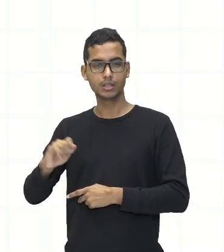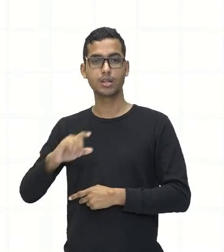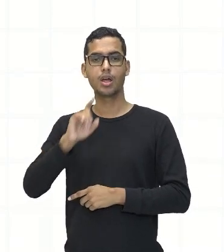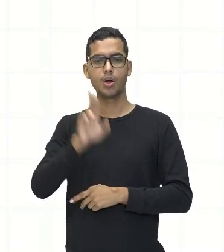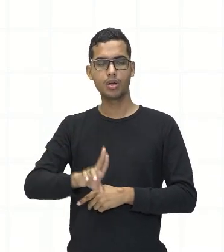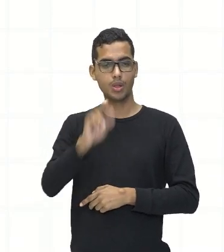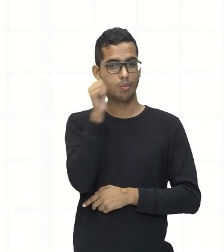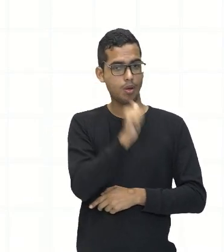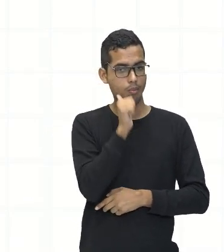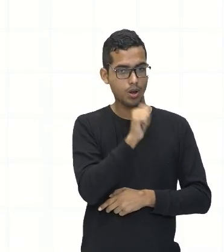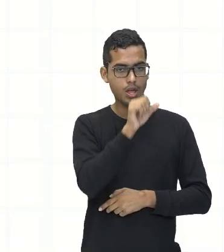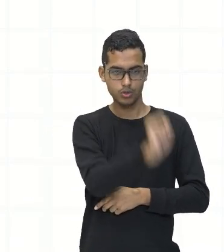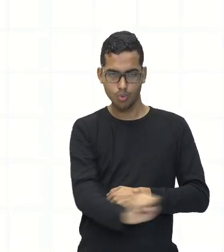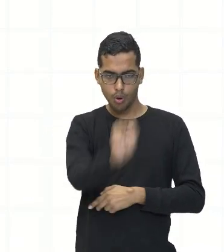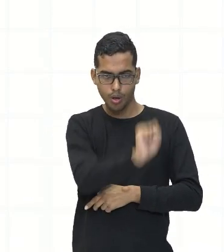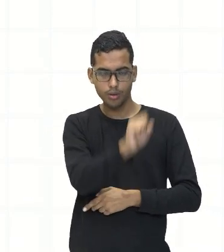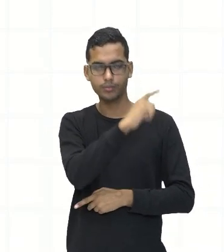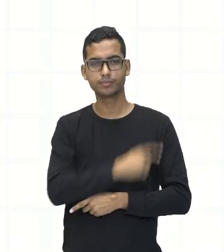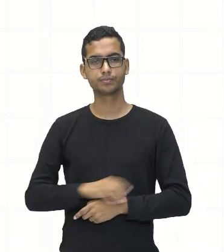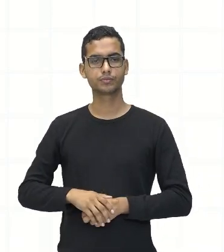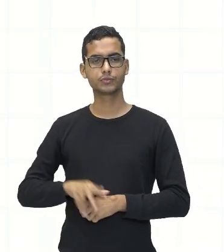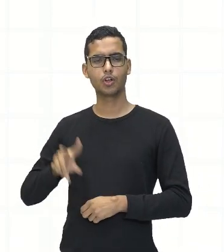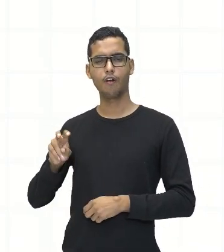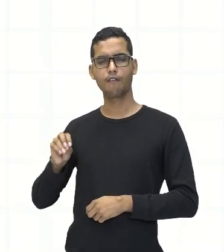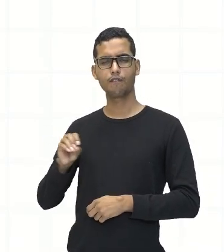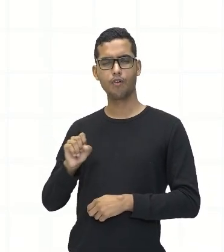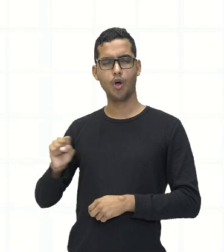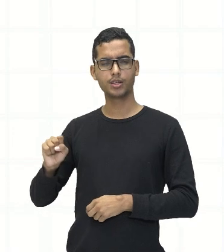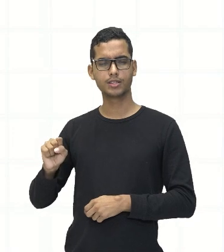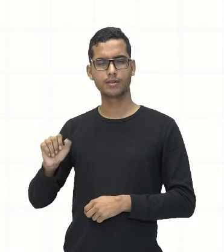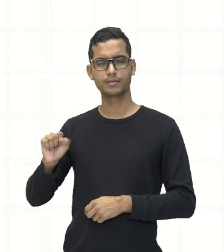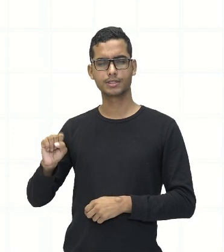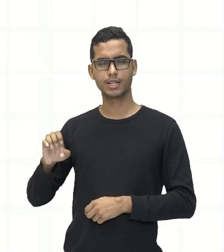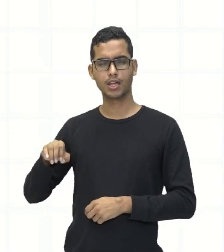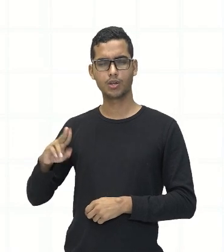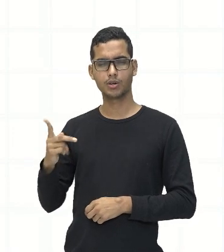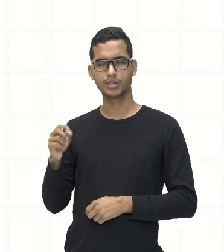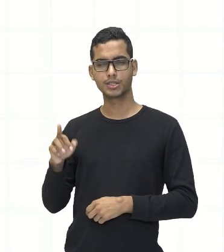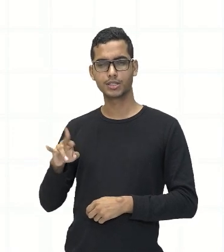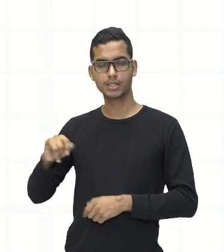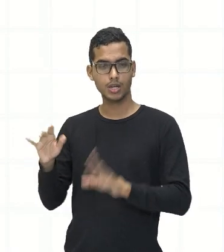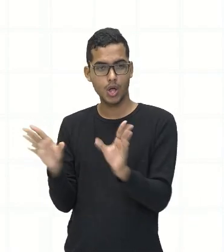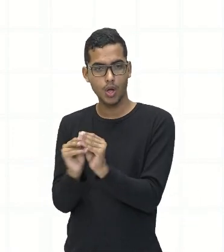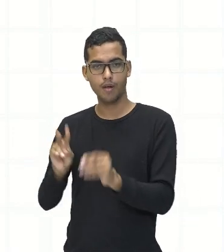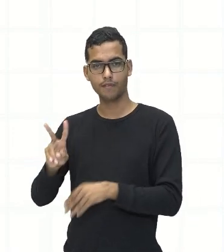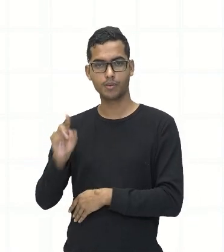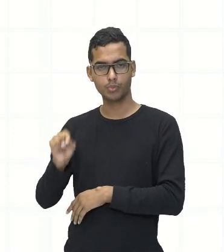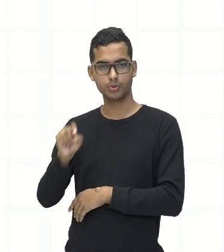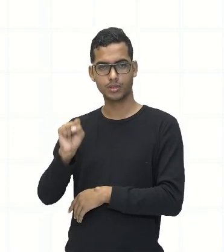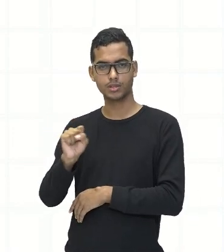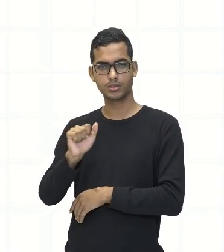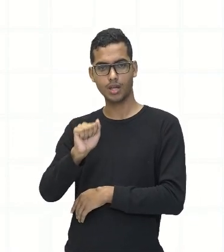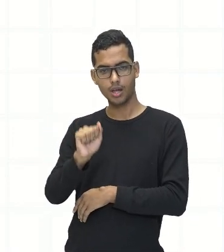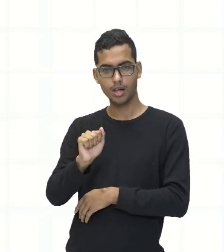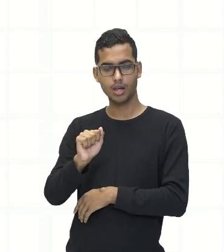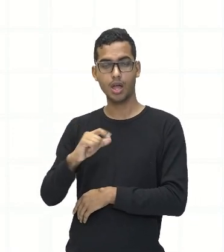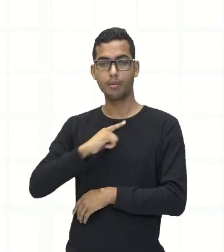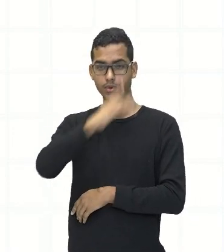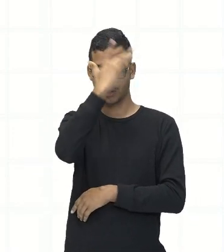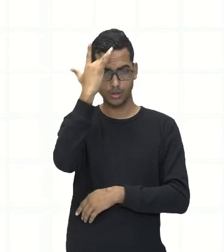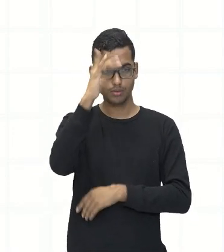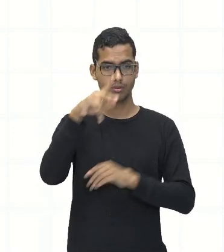solteiras, tá? E Vossa Senhoria é para pessoas de cerimônia, principalmente em